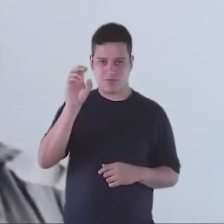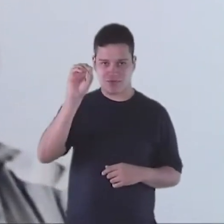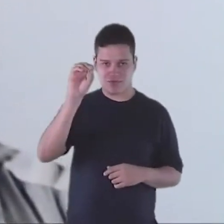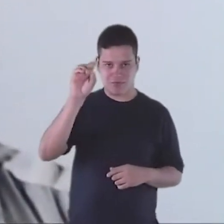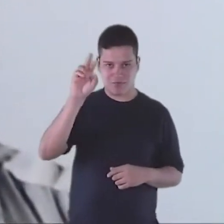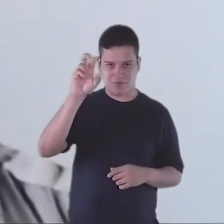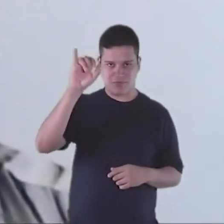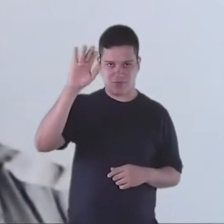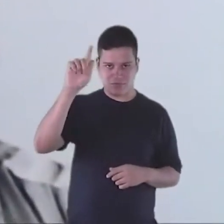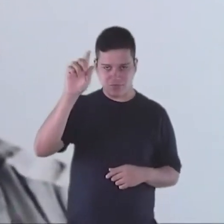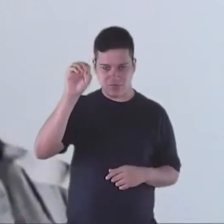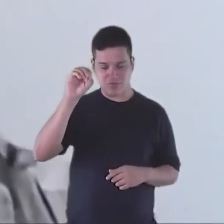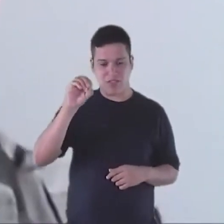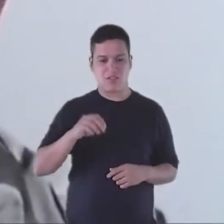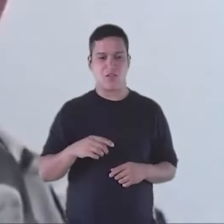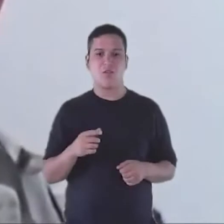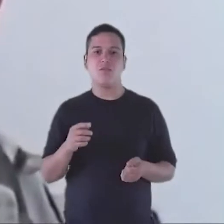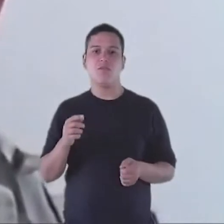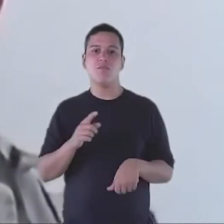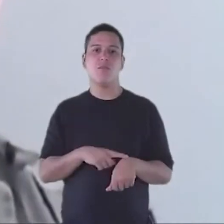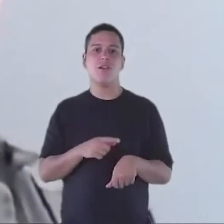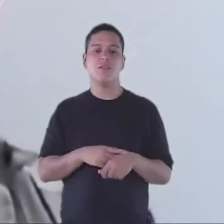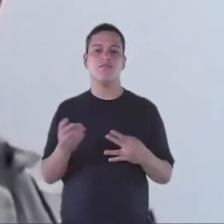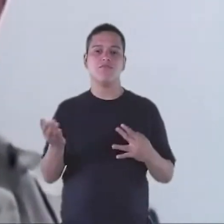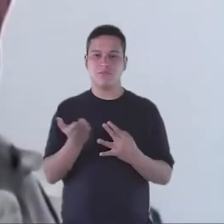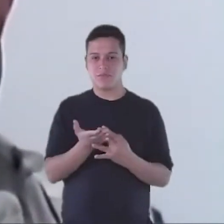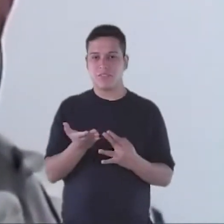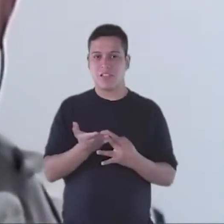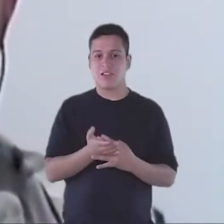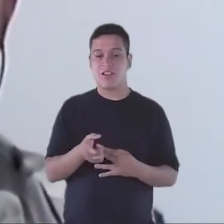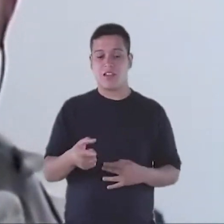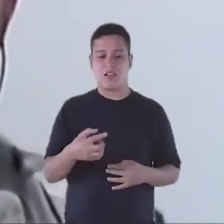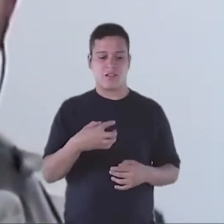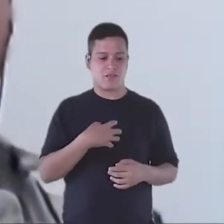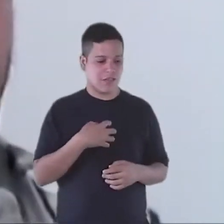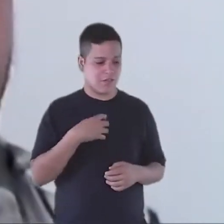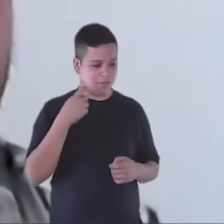ele no recreio, ele ficou preocupado que eu poderia cair.